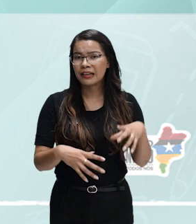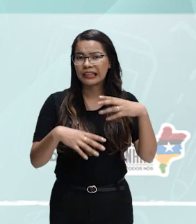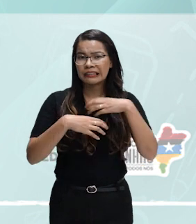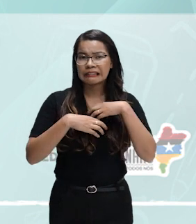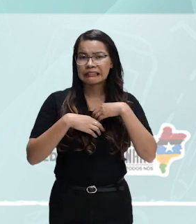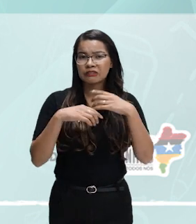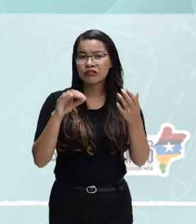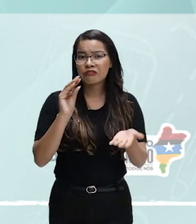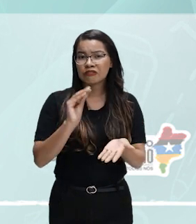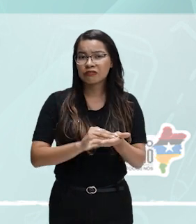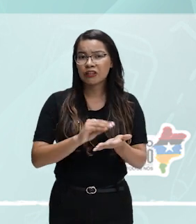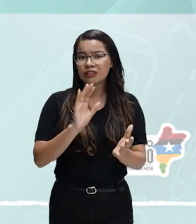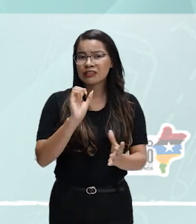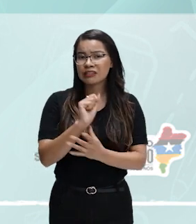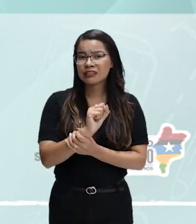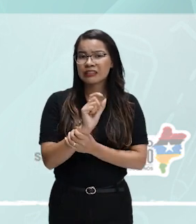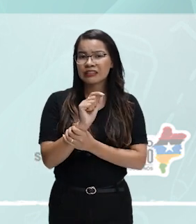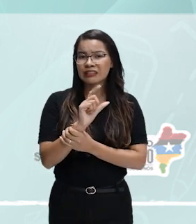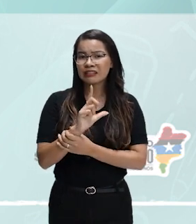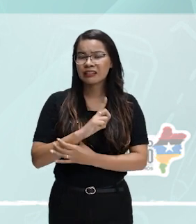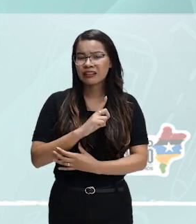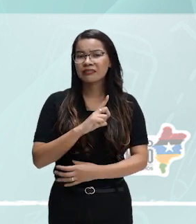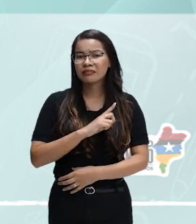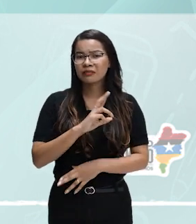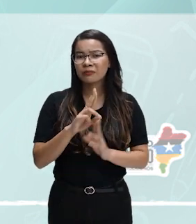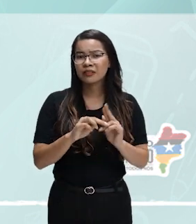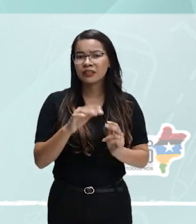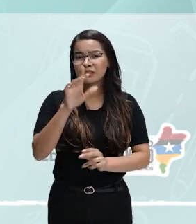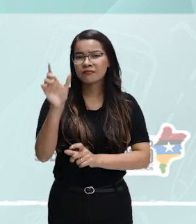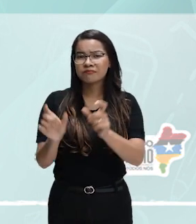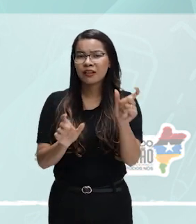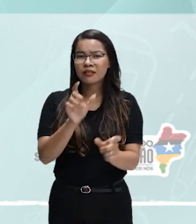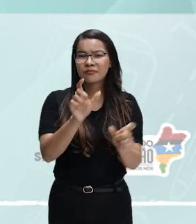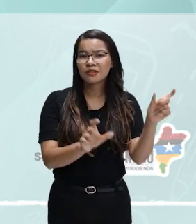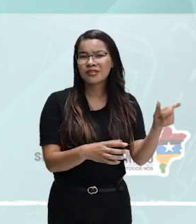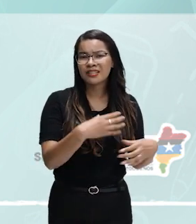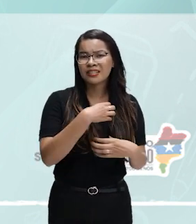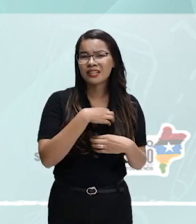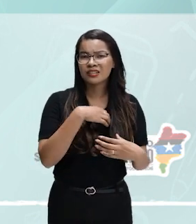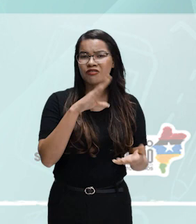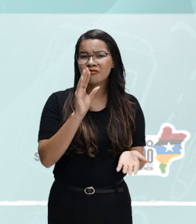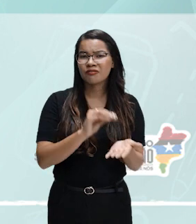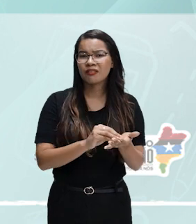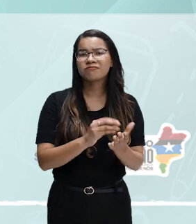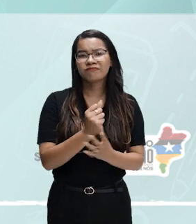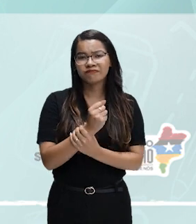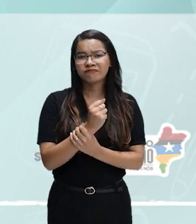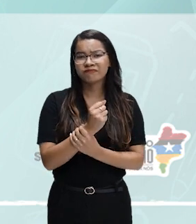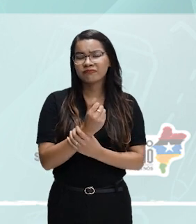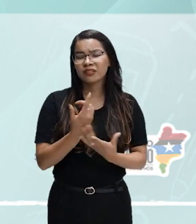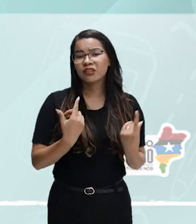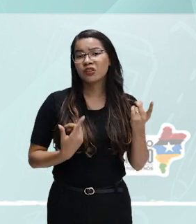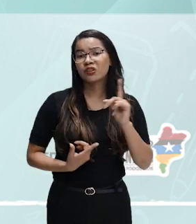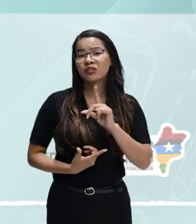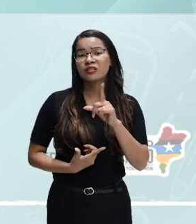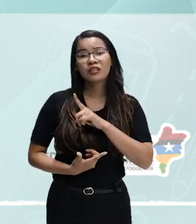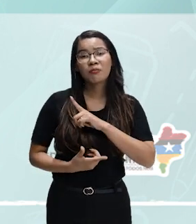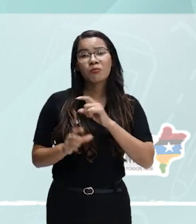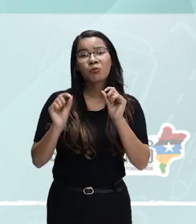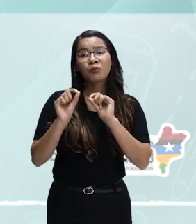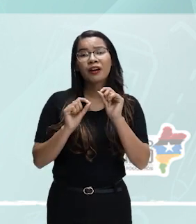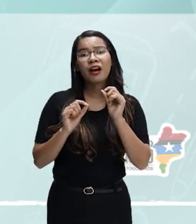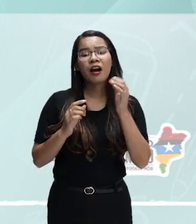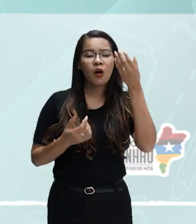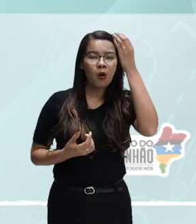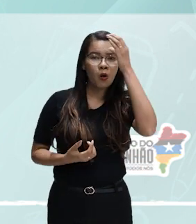de insegurança que existe por parte das pessoas no dia a dia, no senso comum, nós temos a cultura do